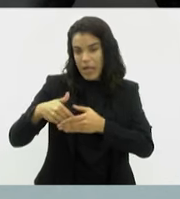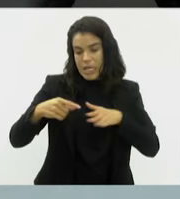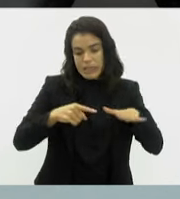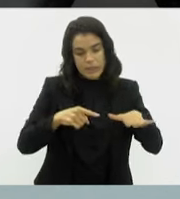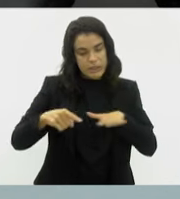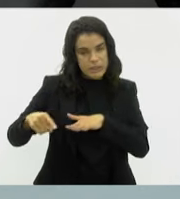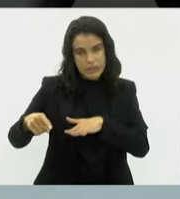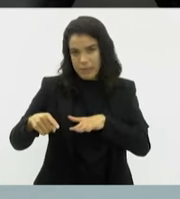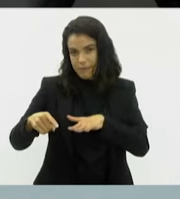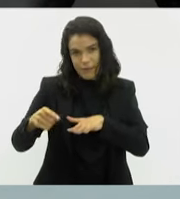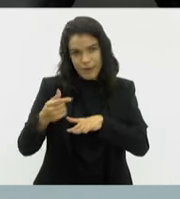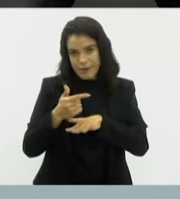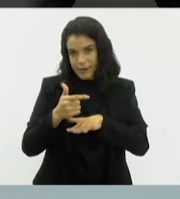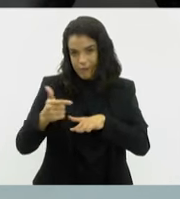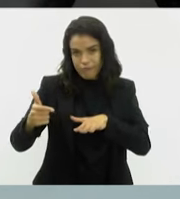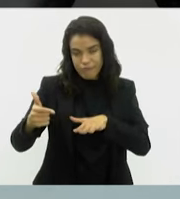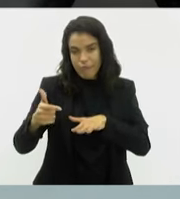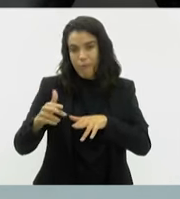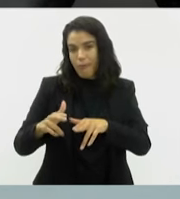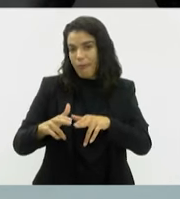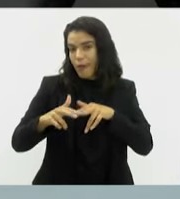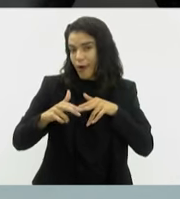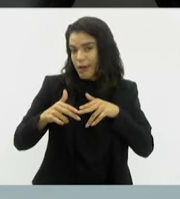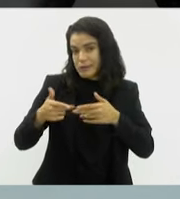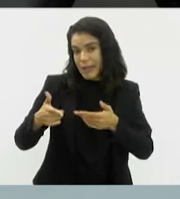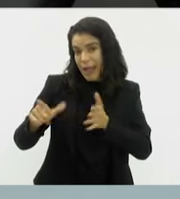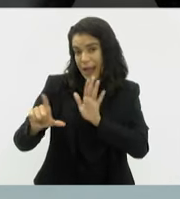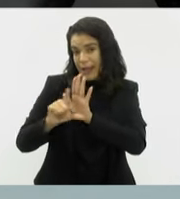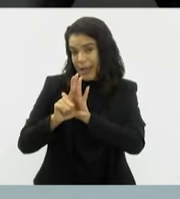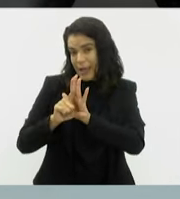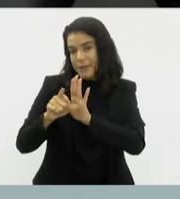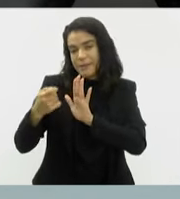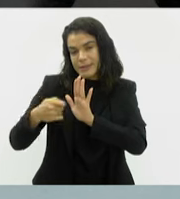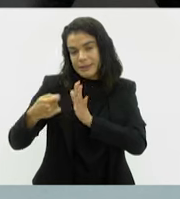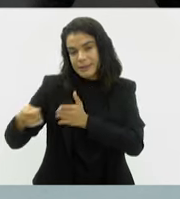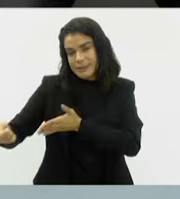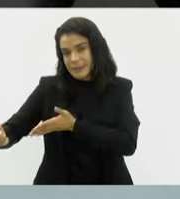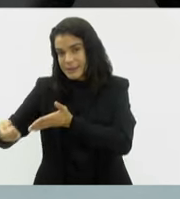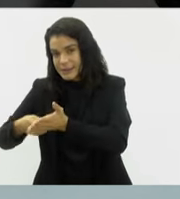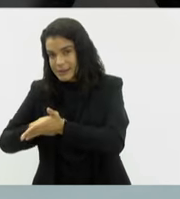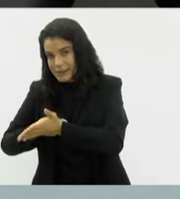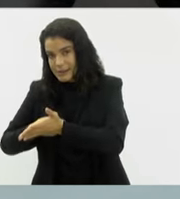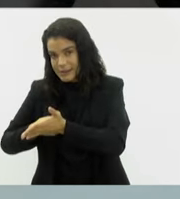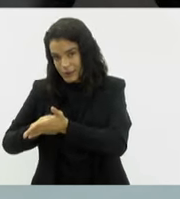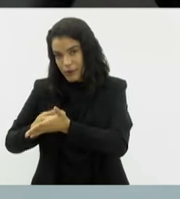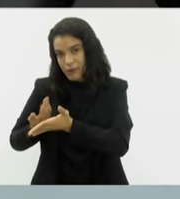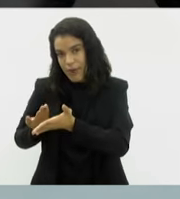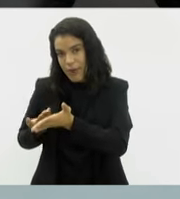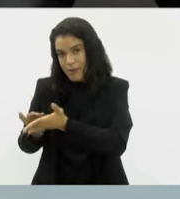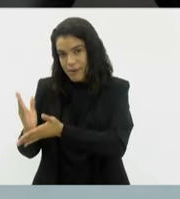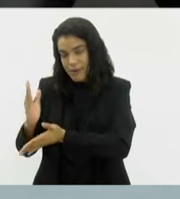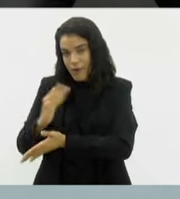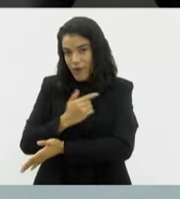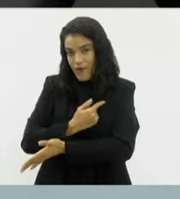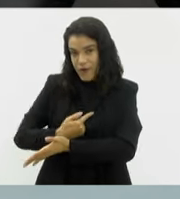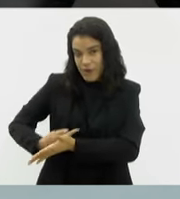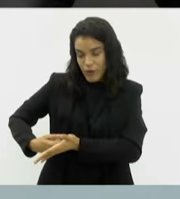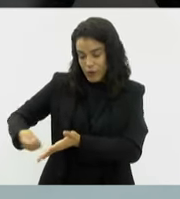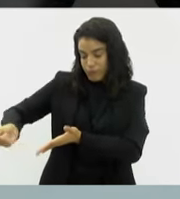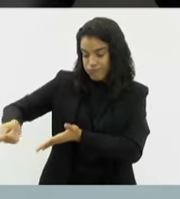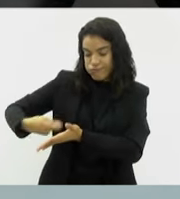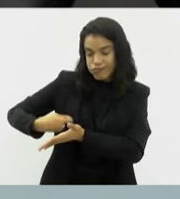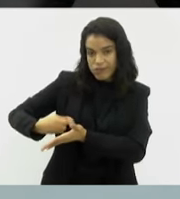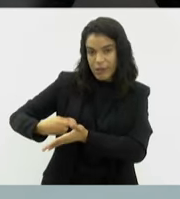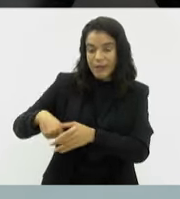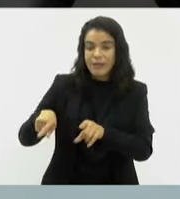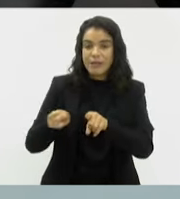semana, para dar tempo da lei dele ser sancionada. E se a lei ser sancionada, os deputados,